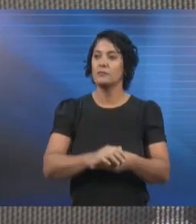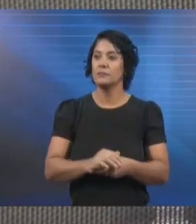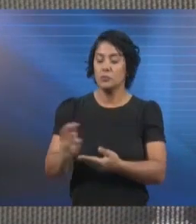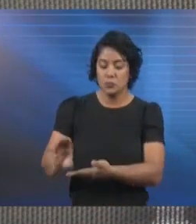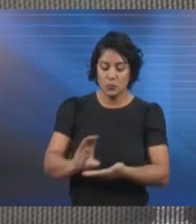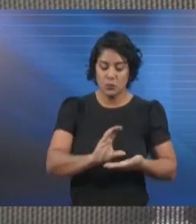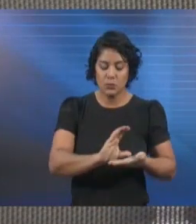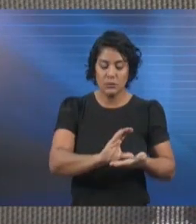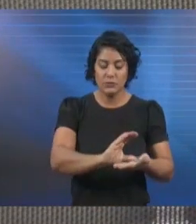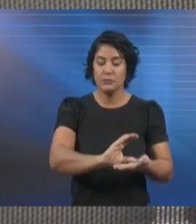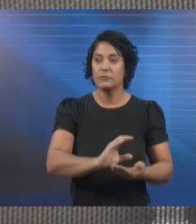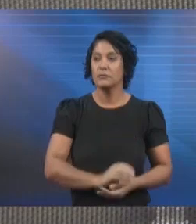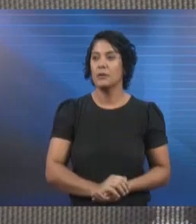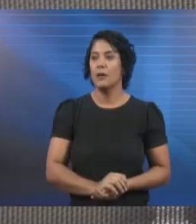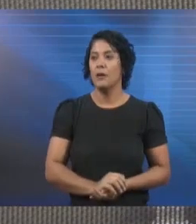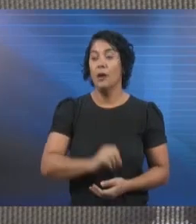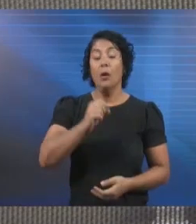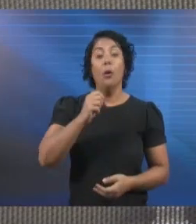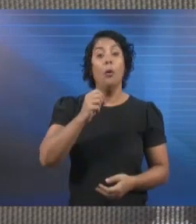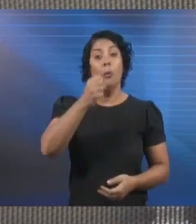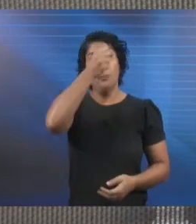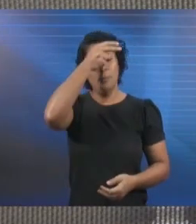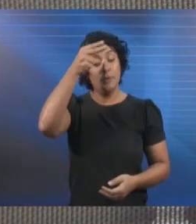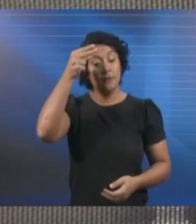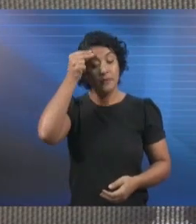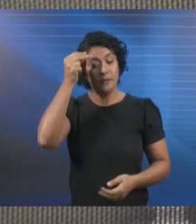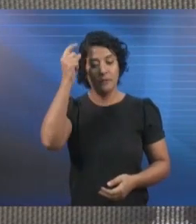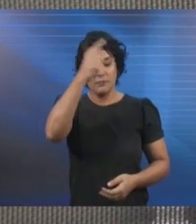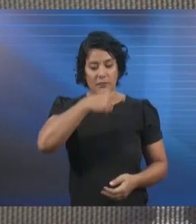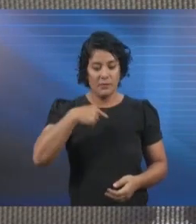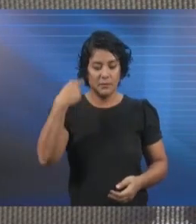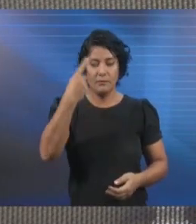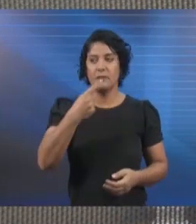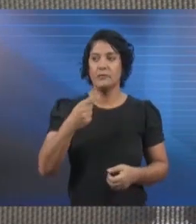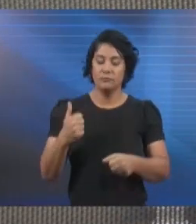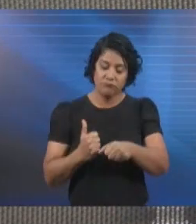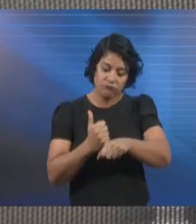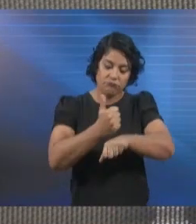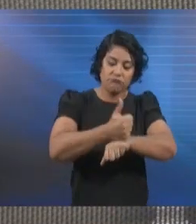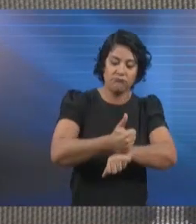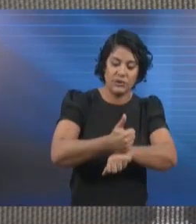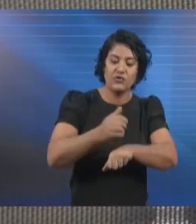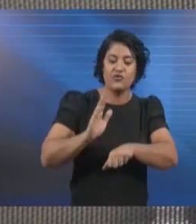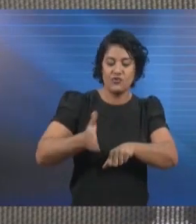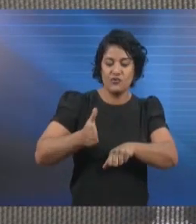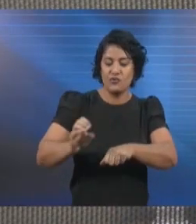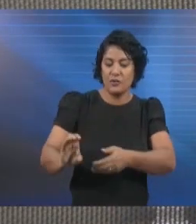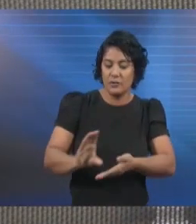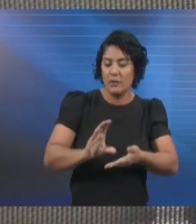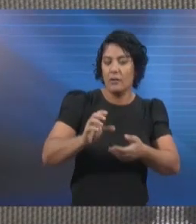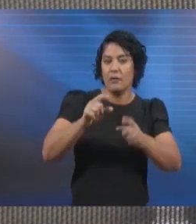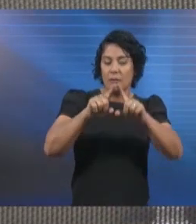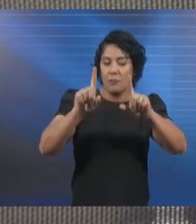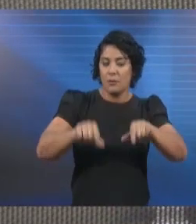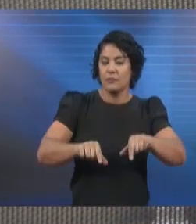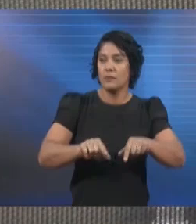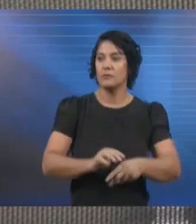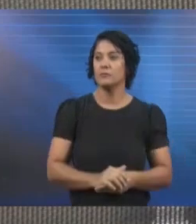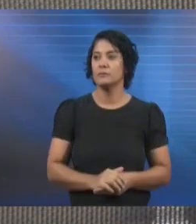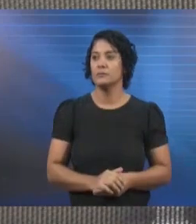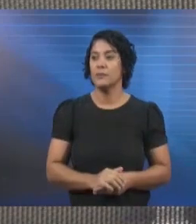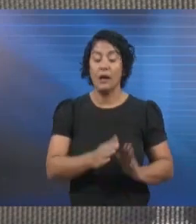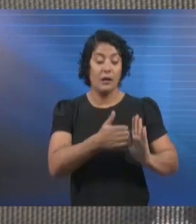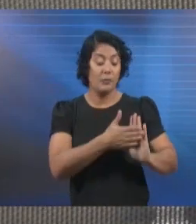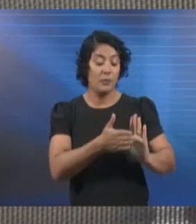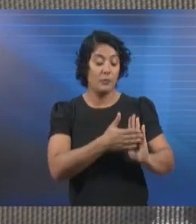recursos Prefeito Álvaro di assumiu a prefeitura tendo já na sua caixa de projetos ali essa